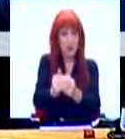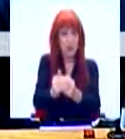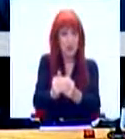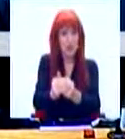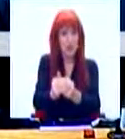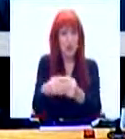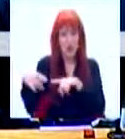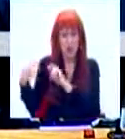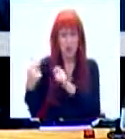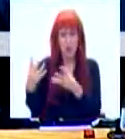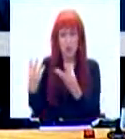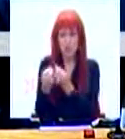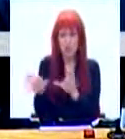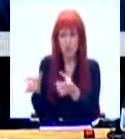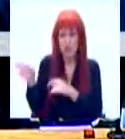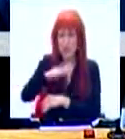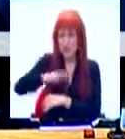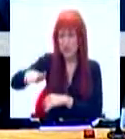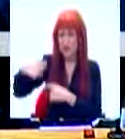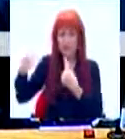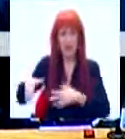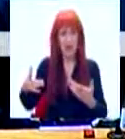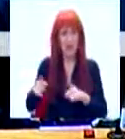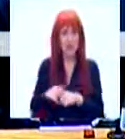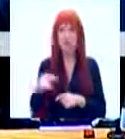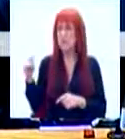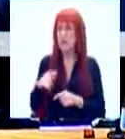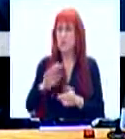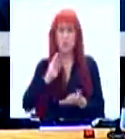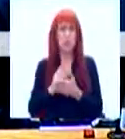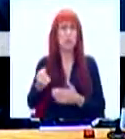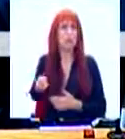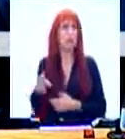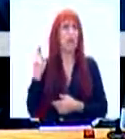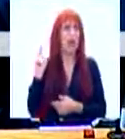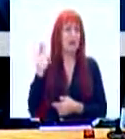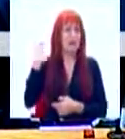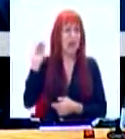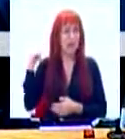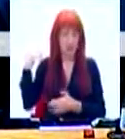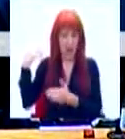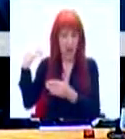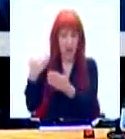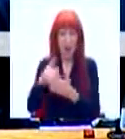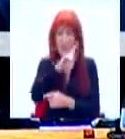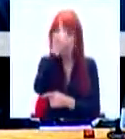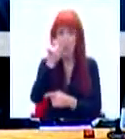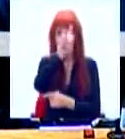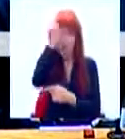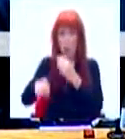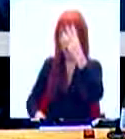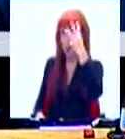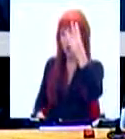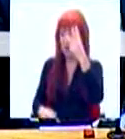sido discutido com a comunidade científica em pelo menos nos últimos 10 anos. E há três questões críticas